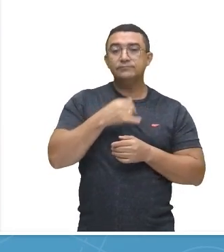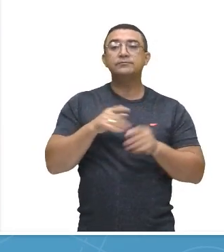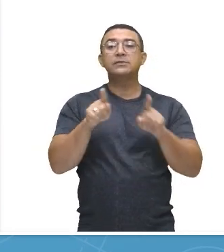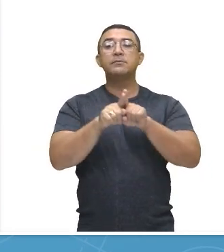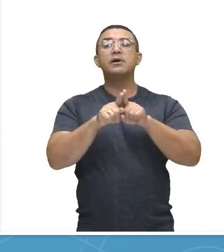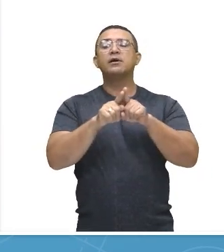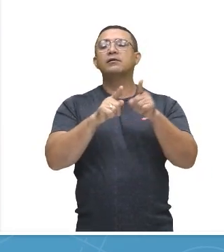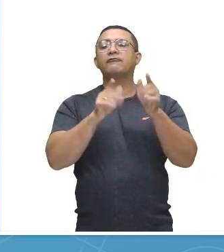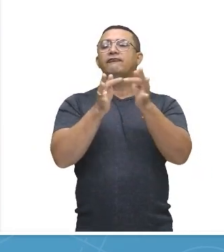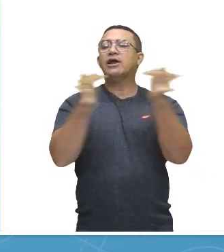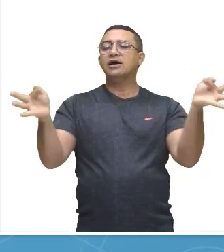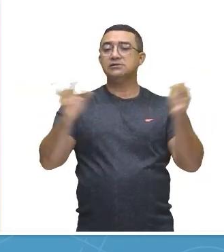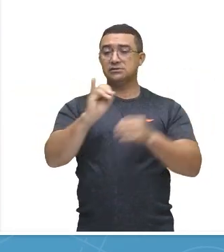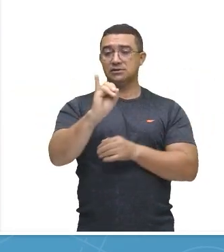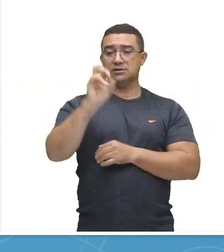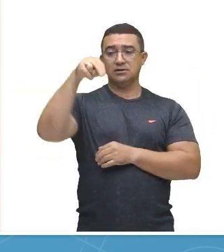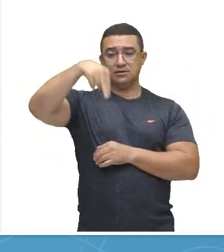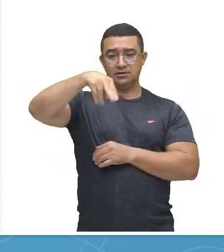interrogativa, que é o quê?